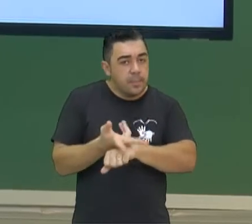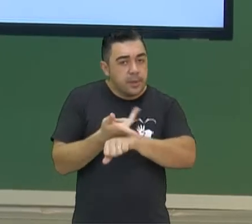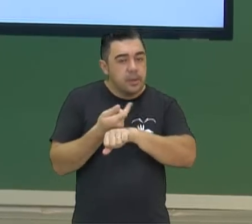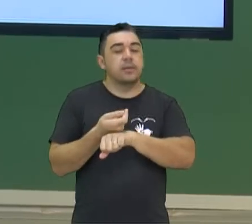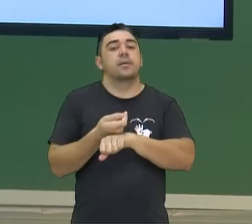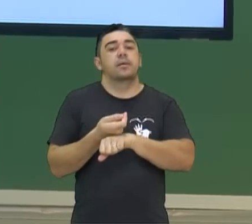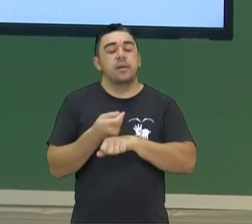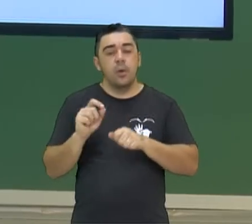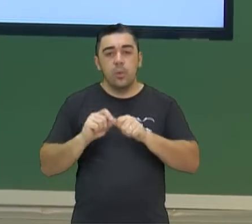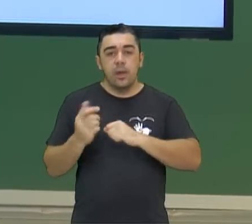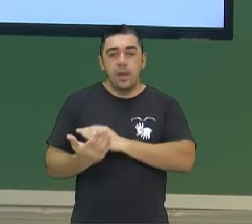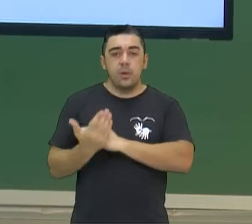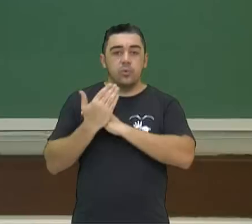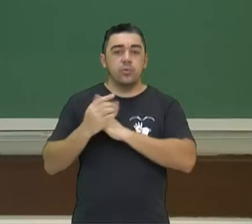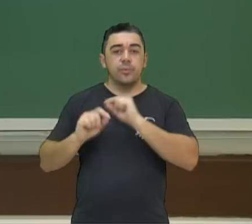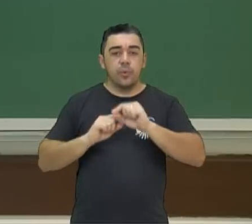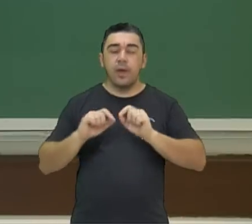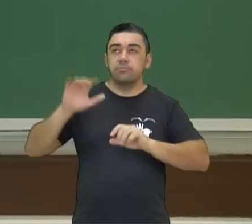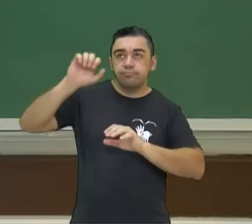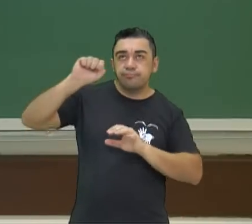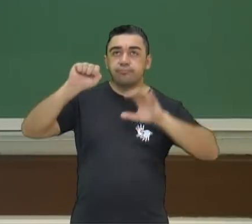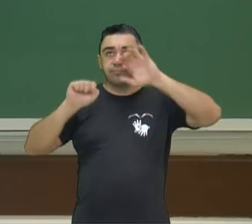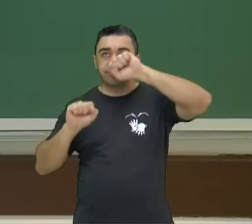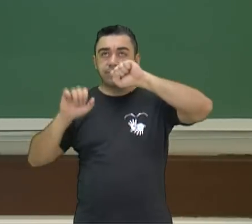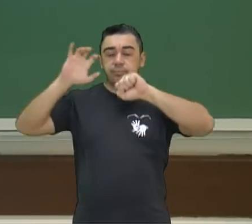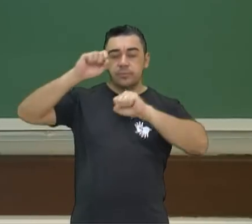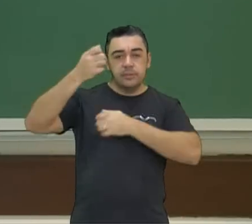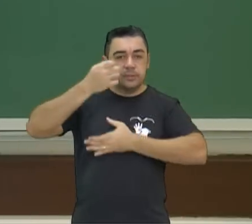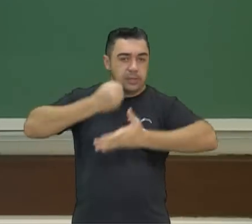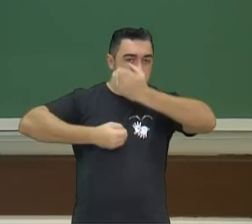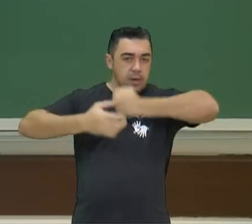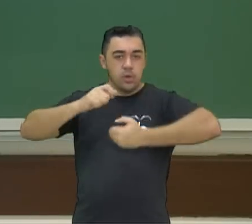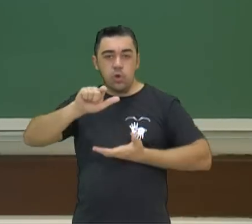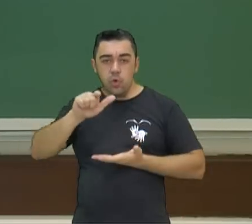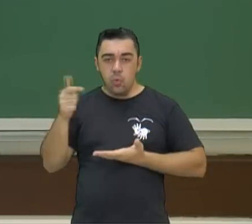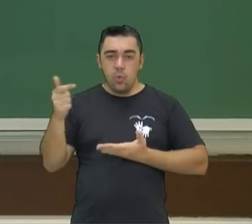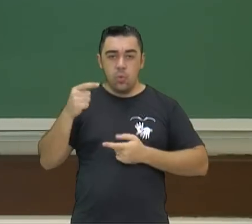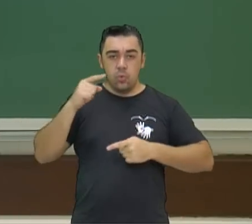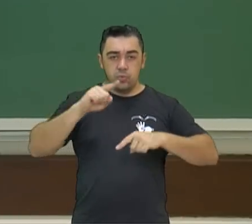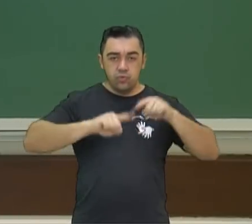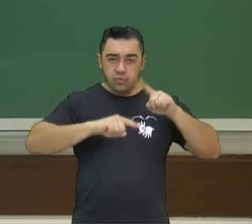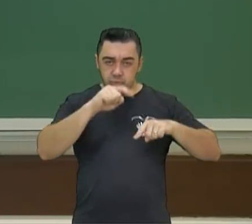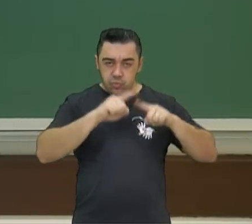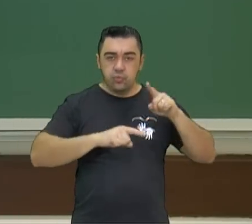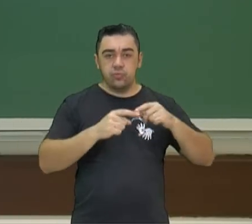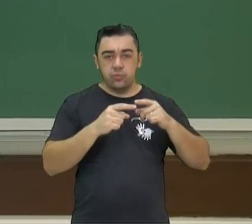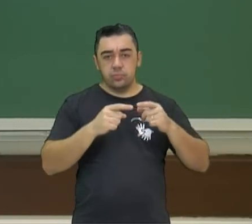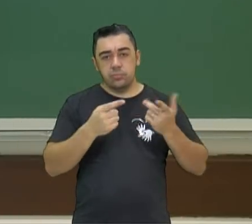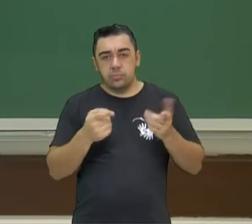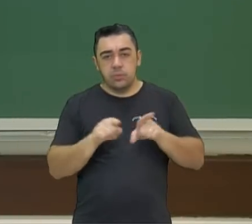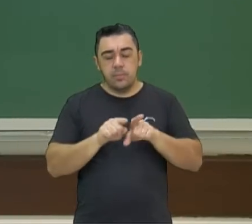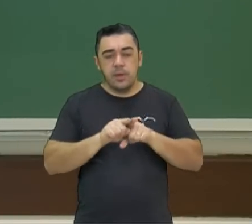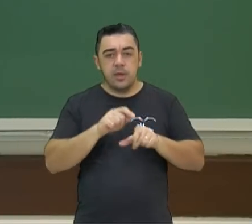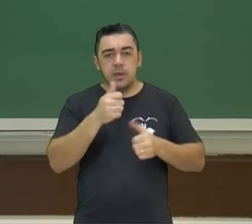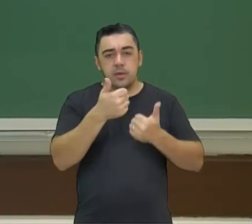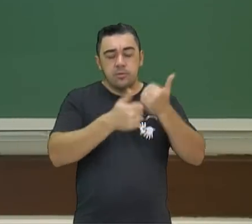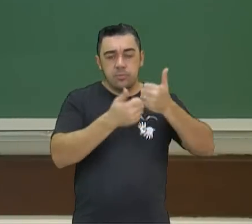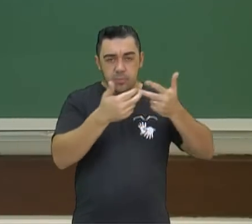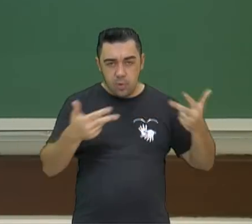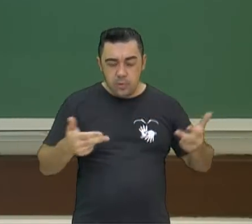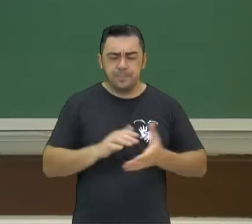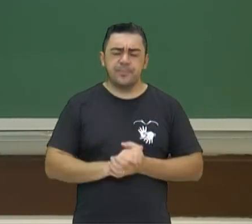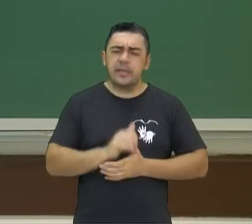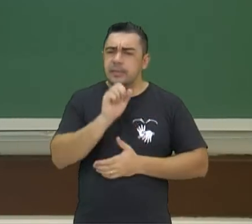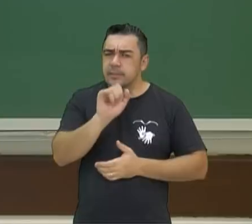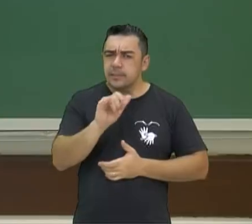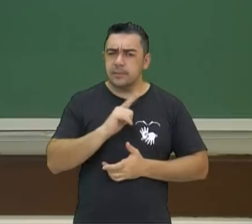elas contribuem também para a escalada, para outros esportes de aventura, inclusive. Nos tempos vagos ou quando as